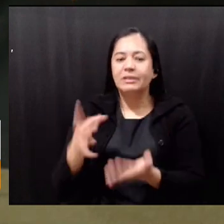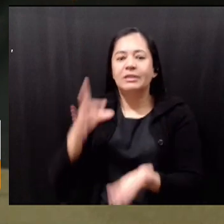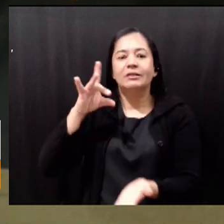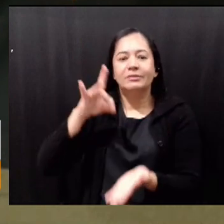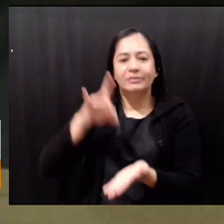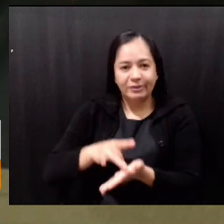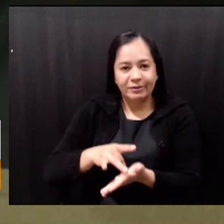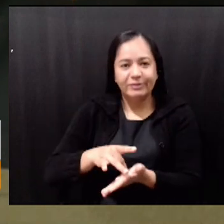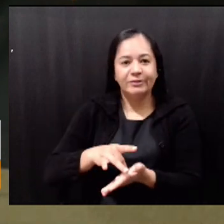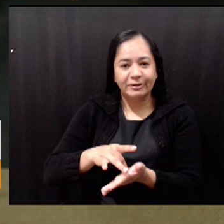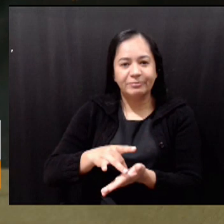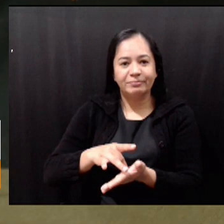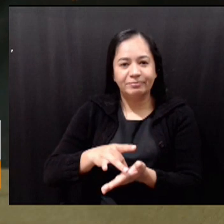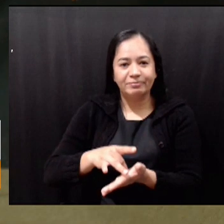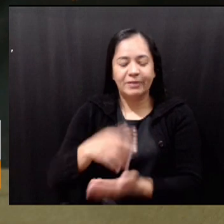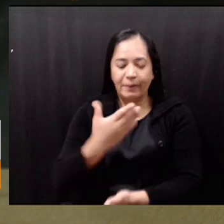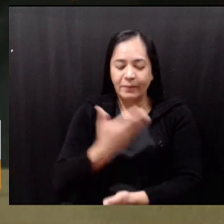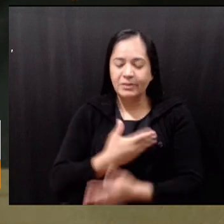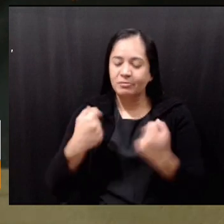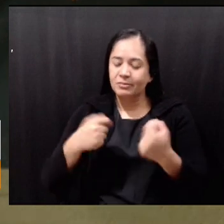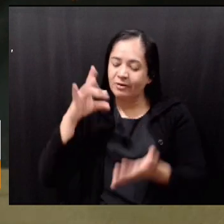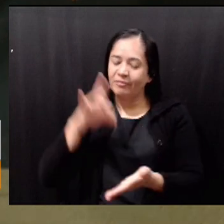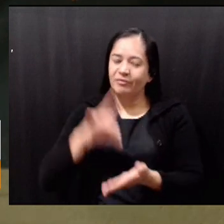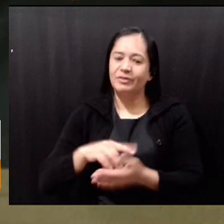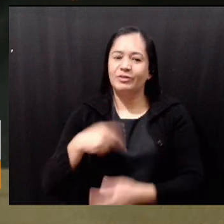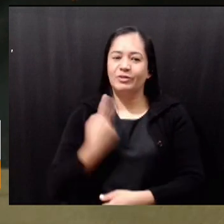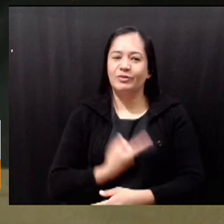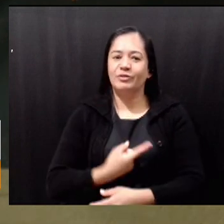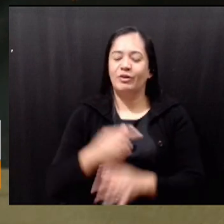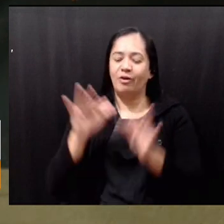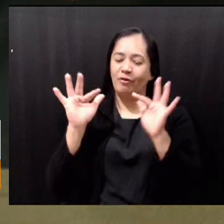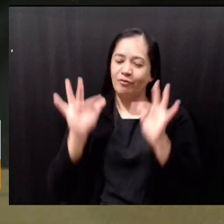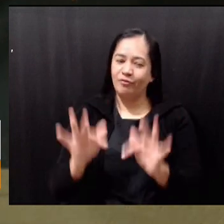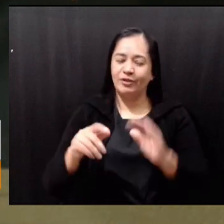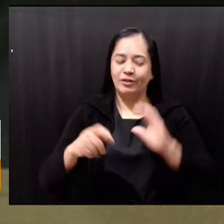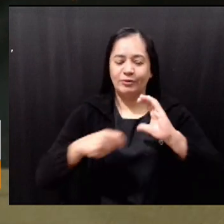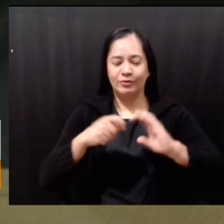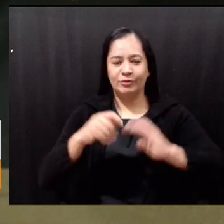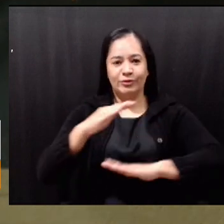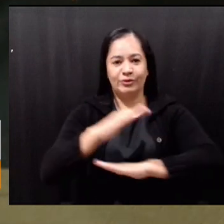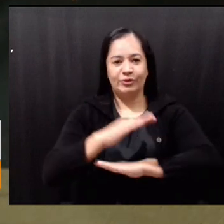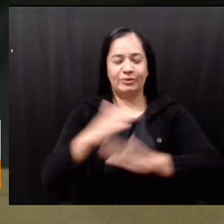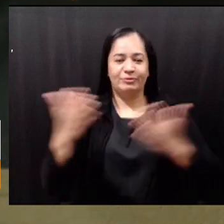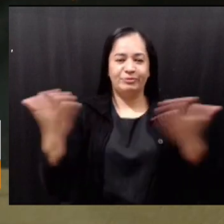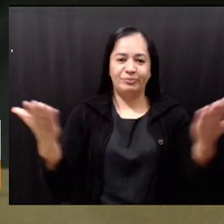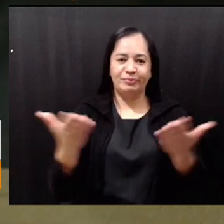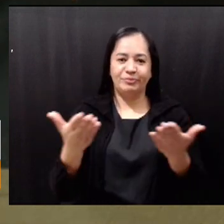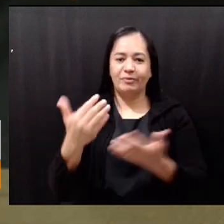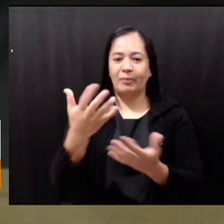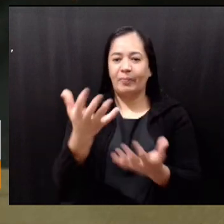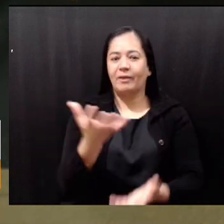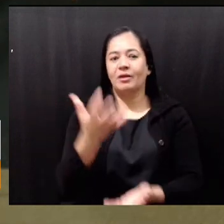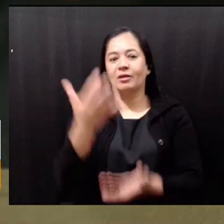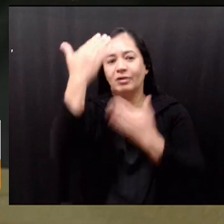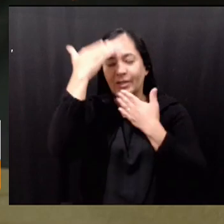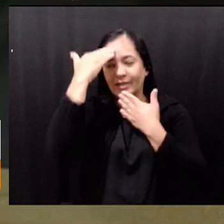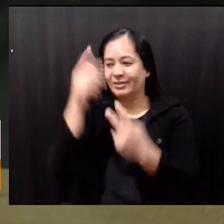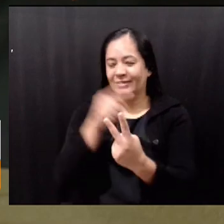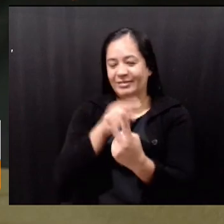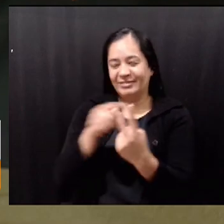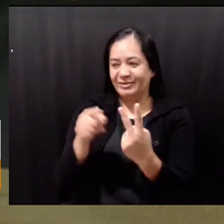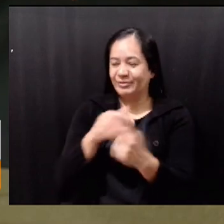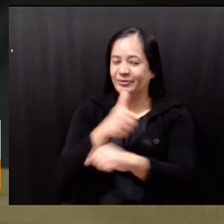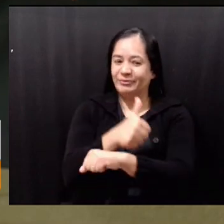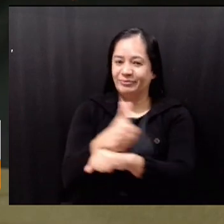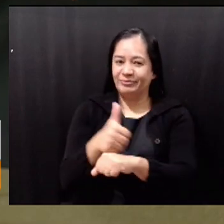verdadeira, tá? A gente vai chegando ao fim do nosso Estúdio Câmara de hoje. Quero agradecer então Arthur e o Renan por